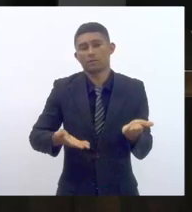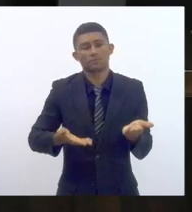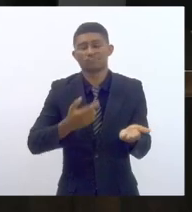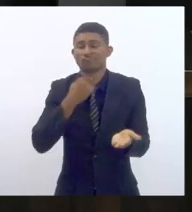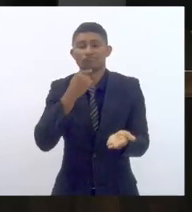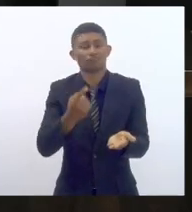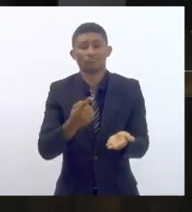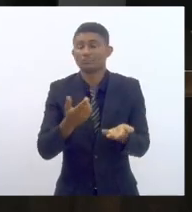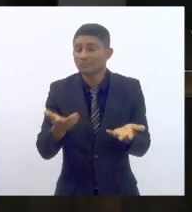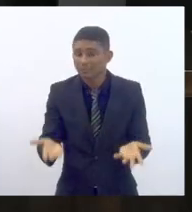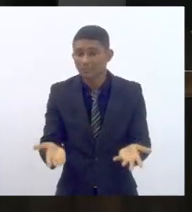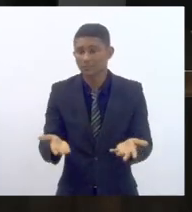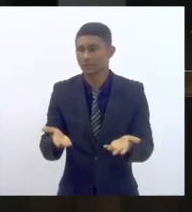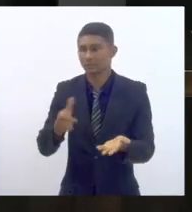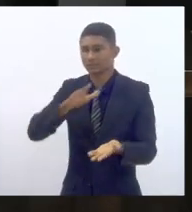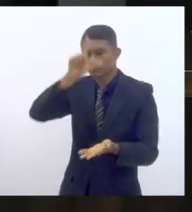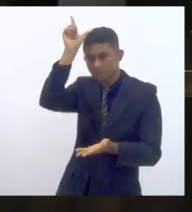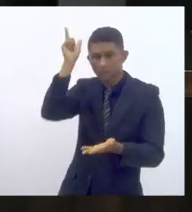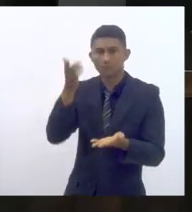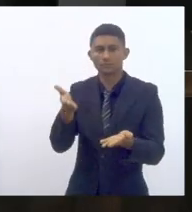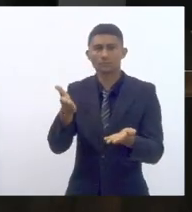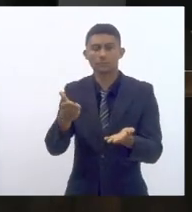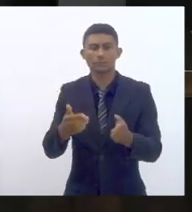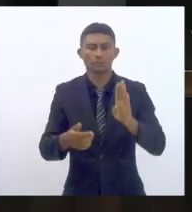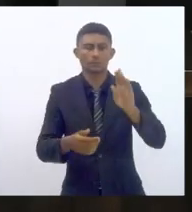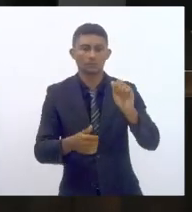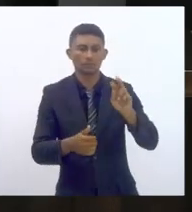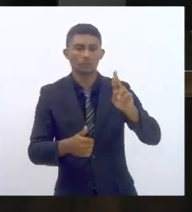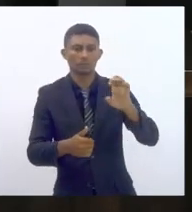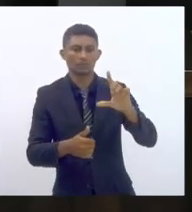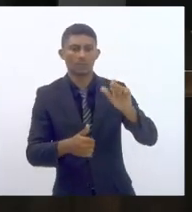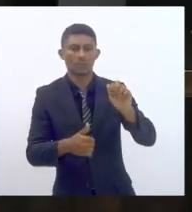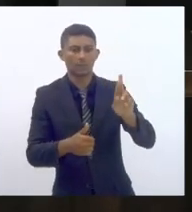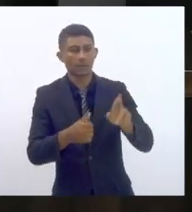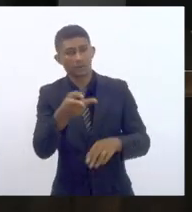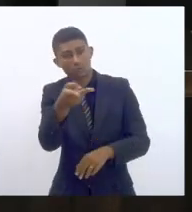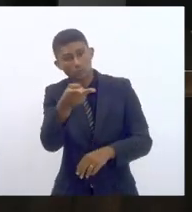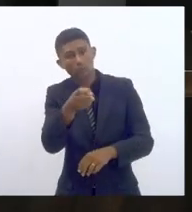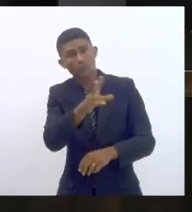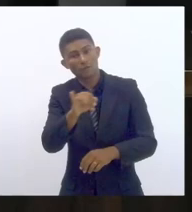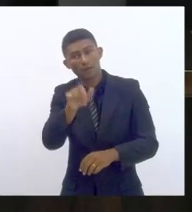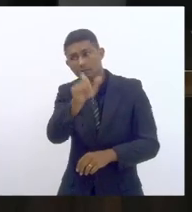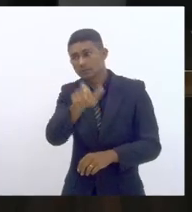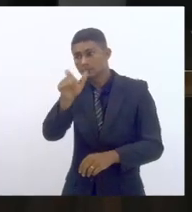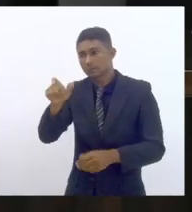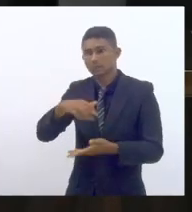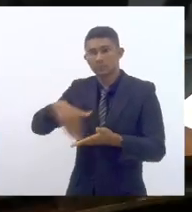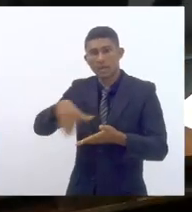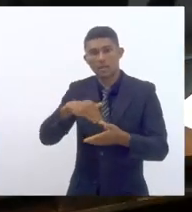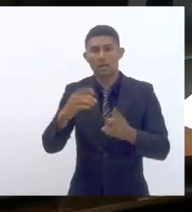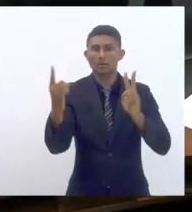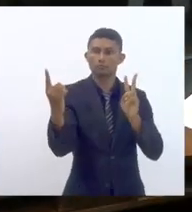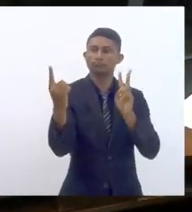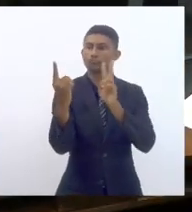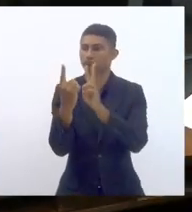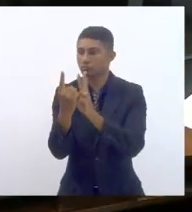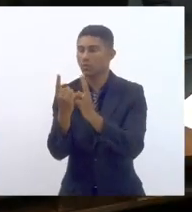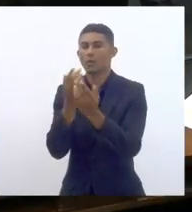deputado Bacelar, estarão negociando com os secretários. Ok, Bacelar?